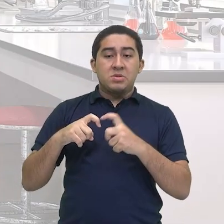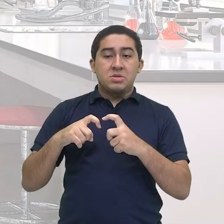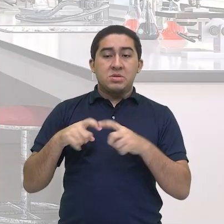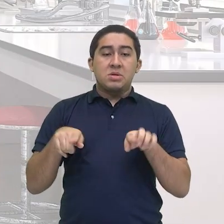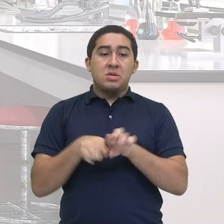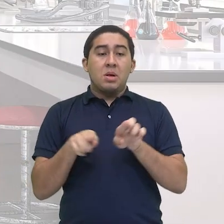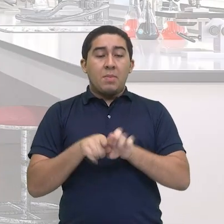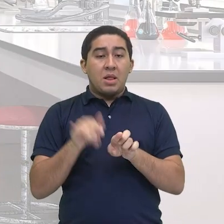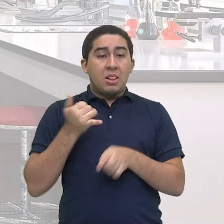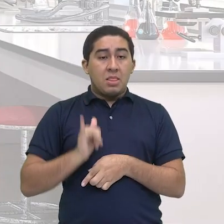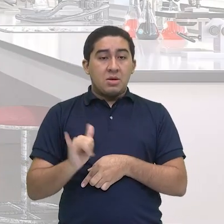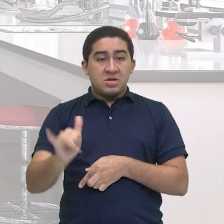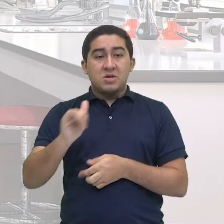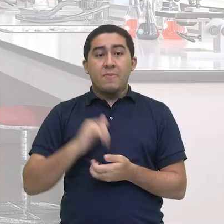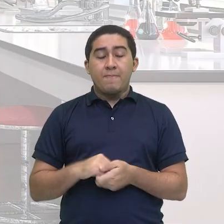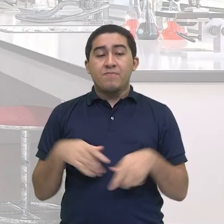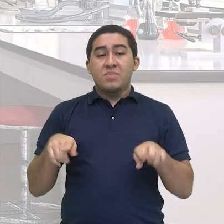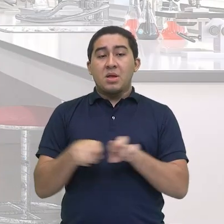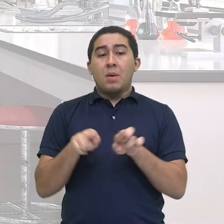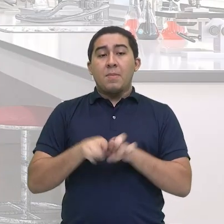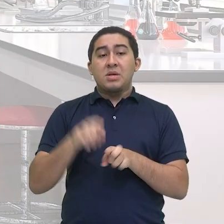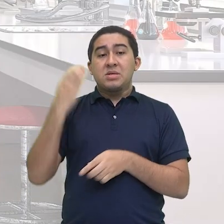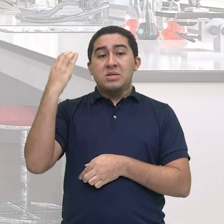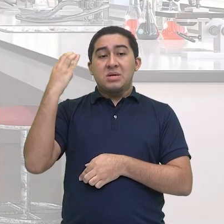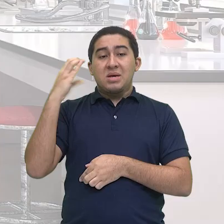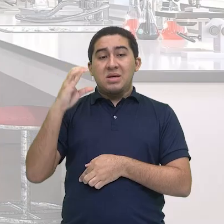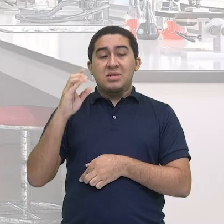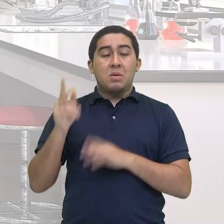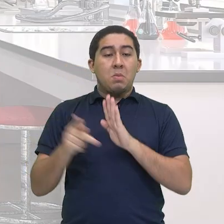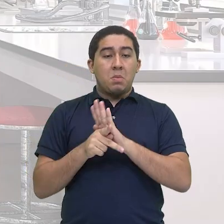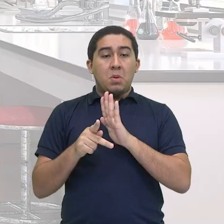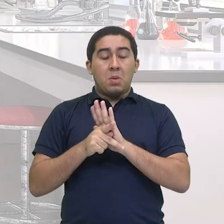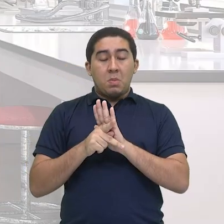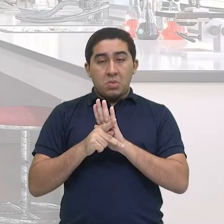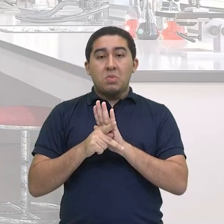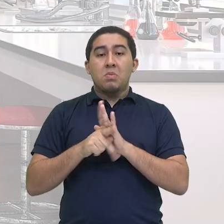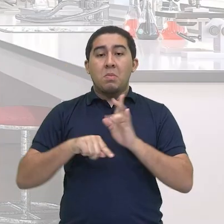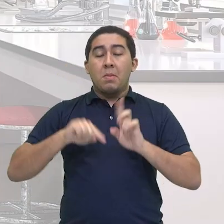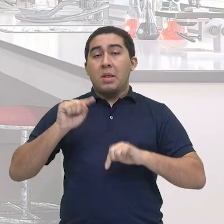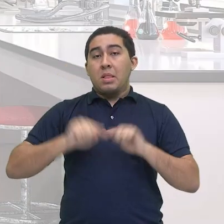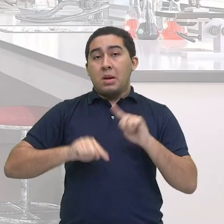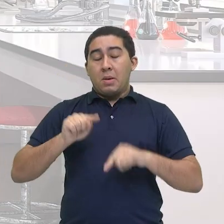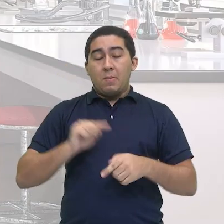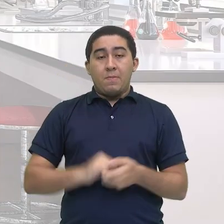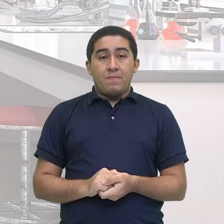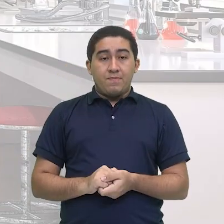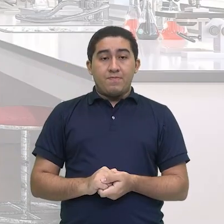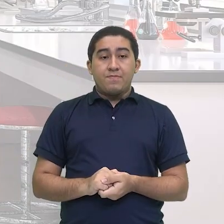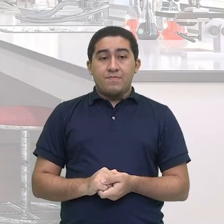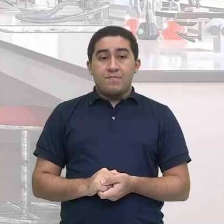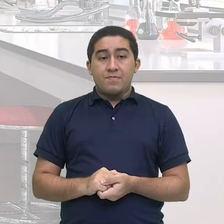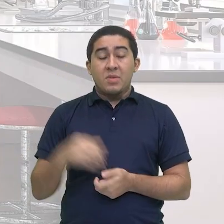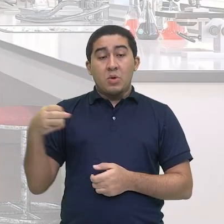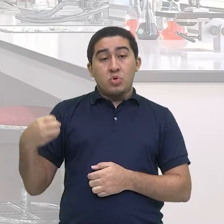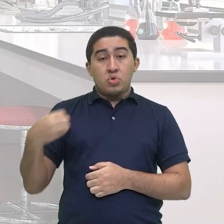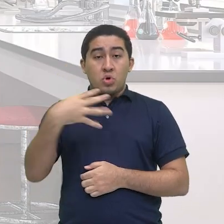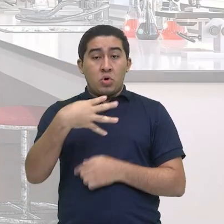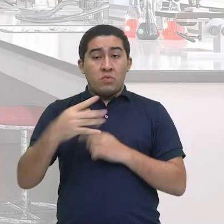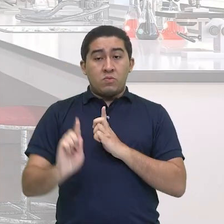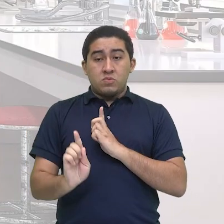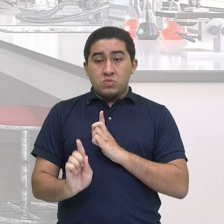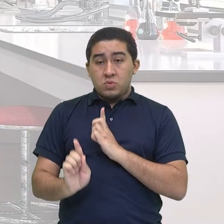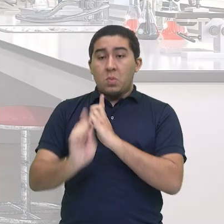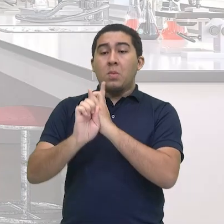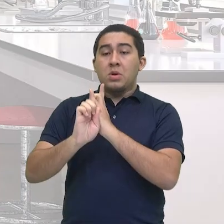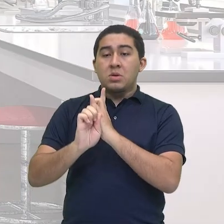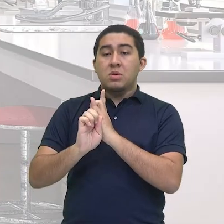a energia e ciências dos materiais. À medida que novas